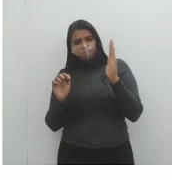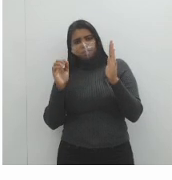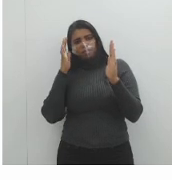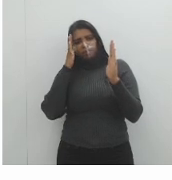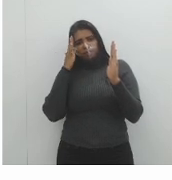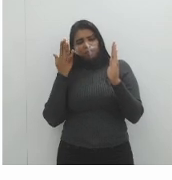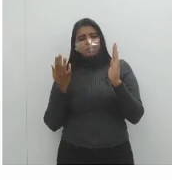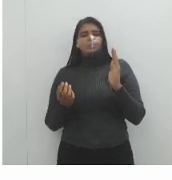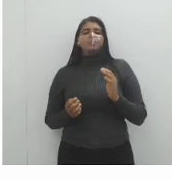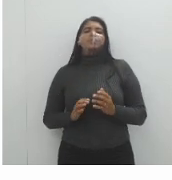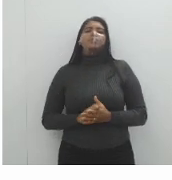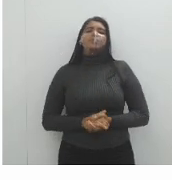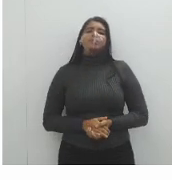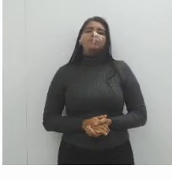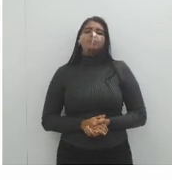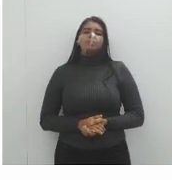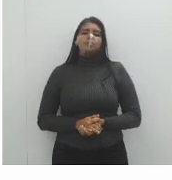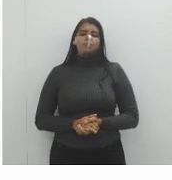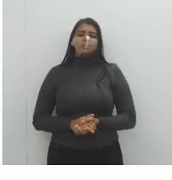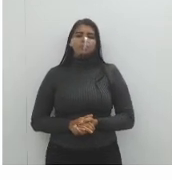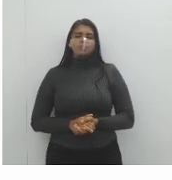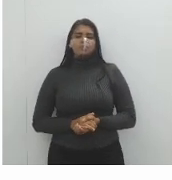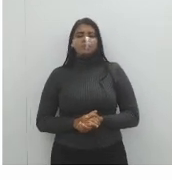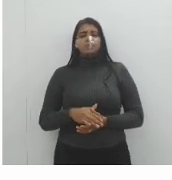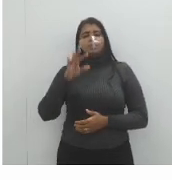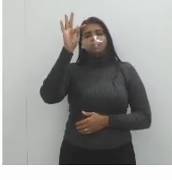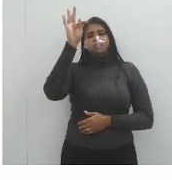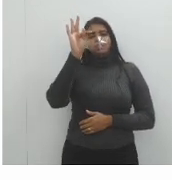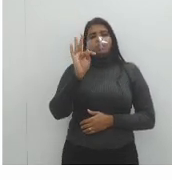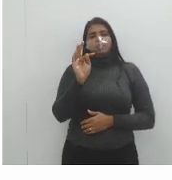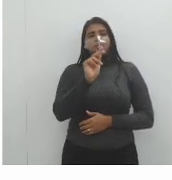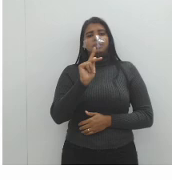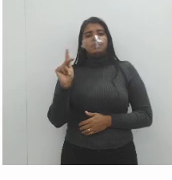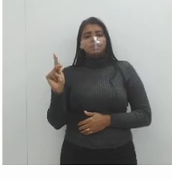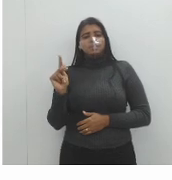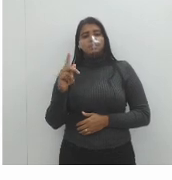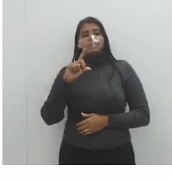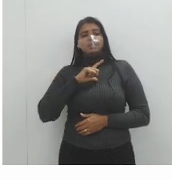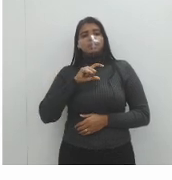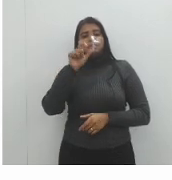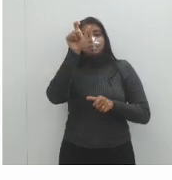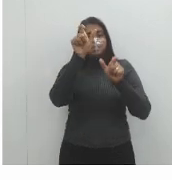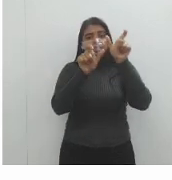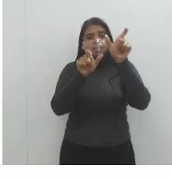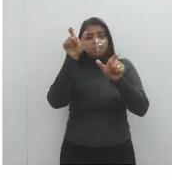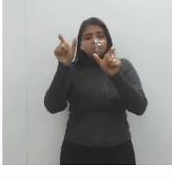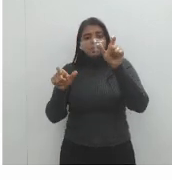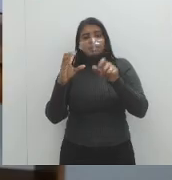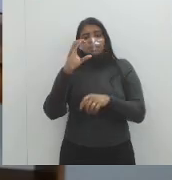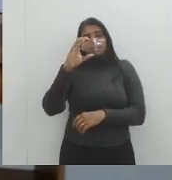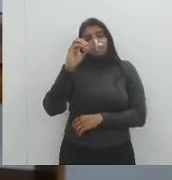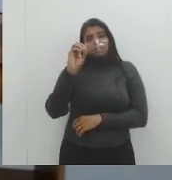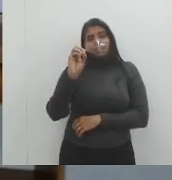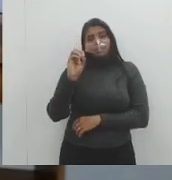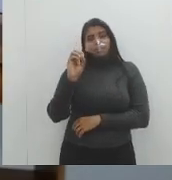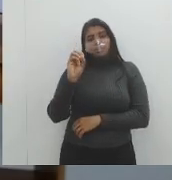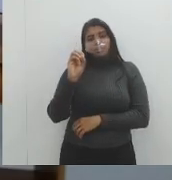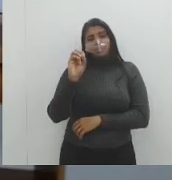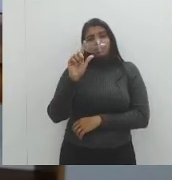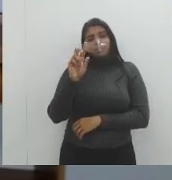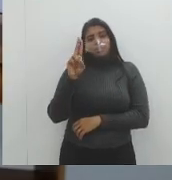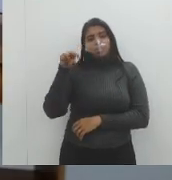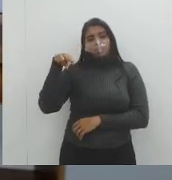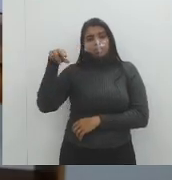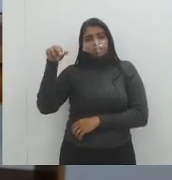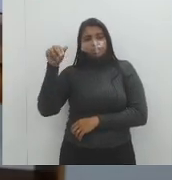Aí, além do período, a tabela periódica também tem as colunas, que são as linhas que ficam na verticais, que a gente